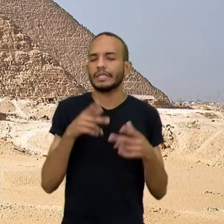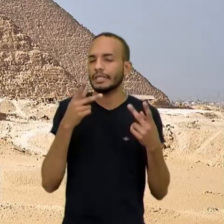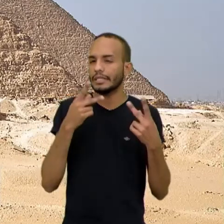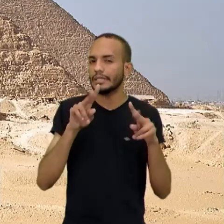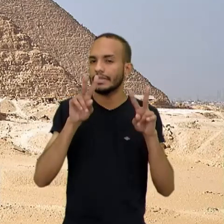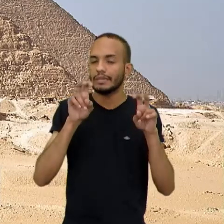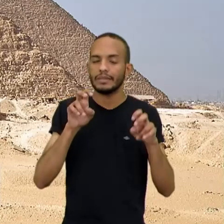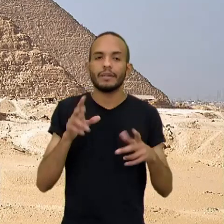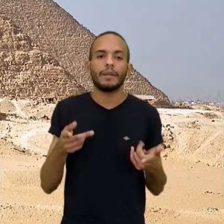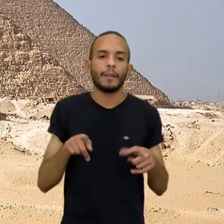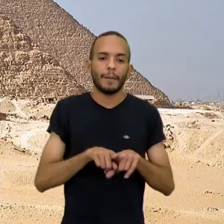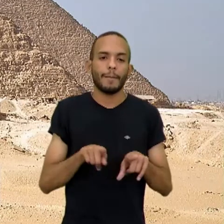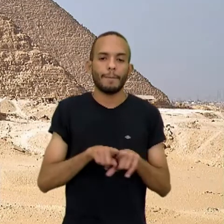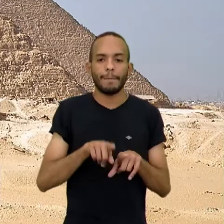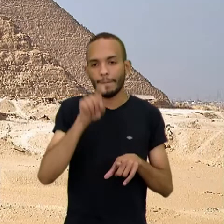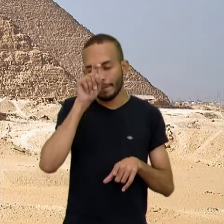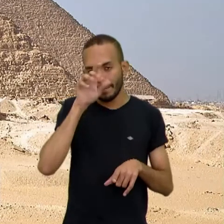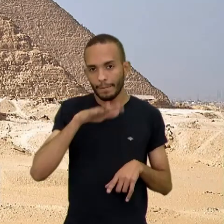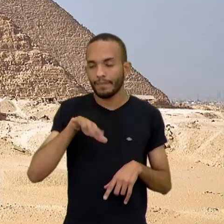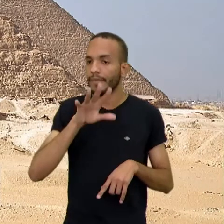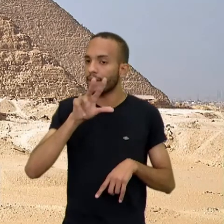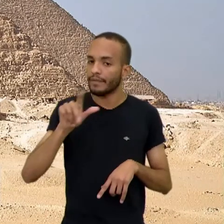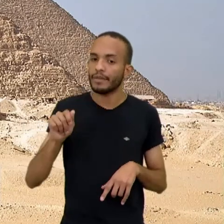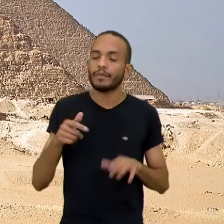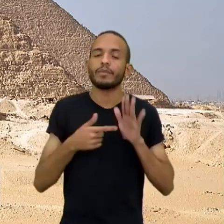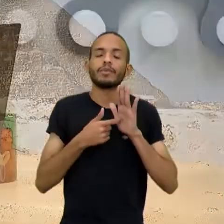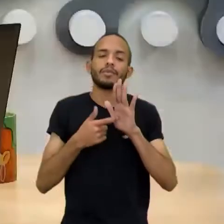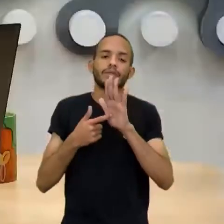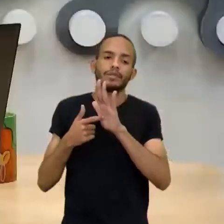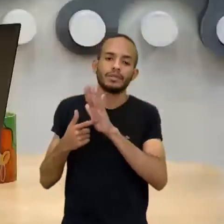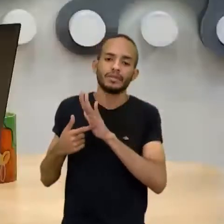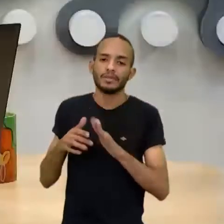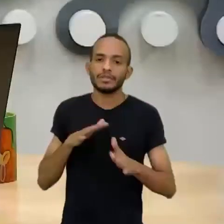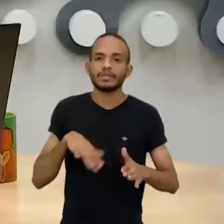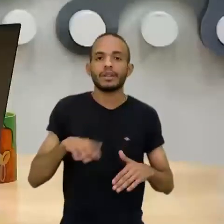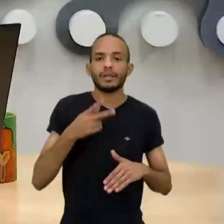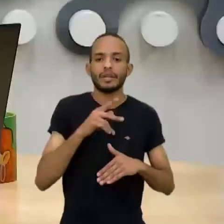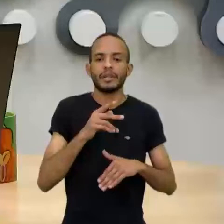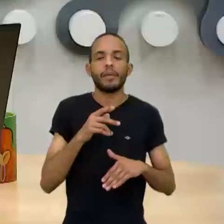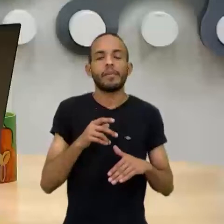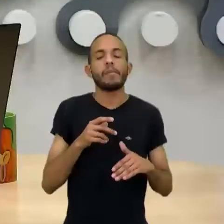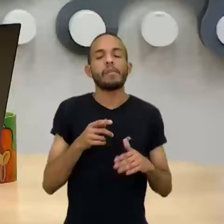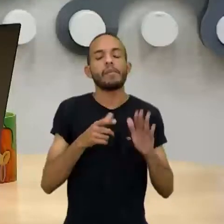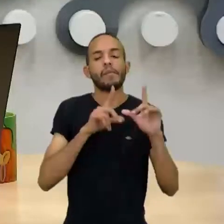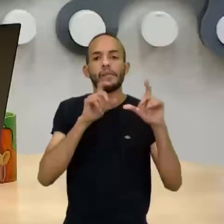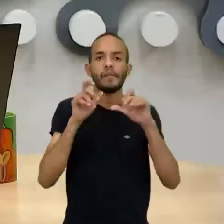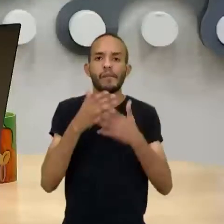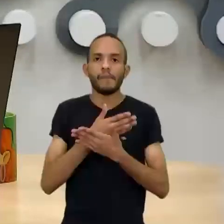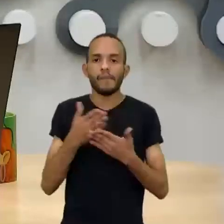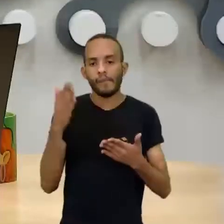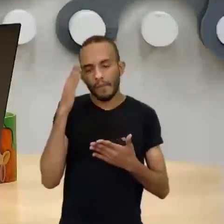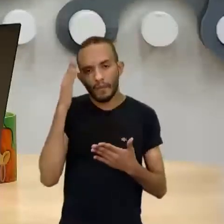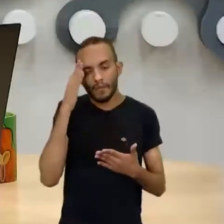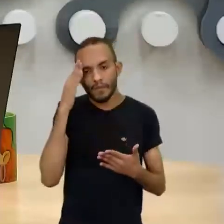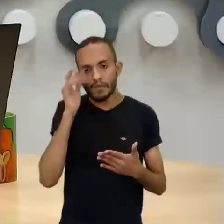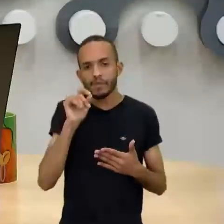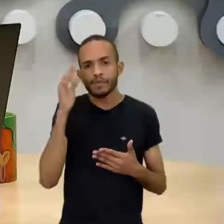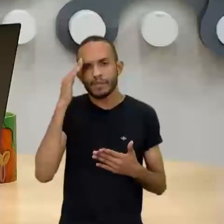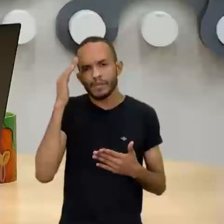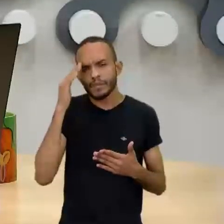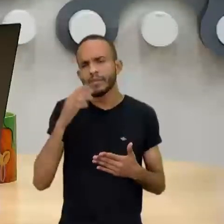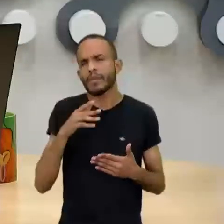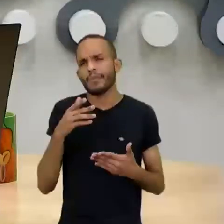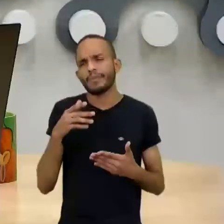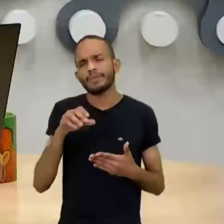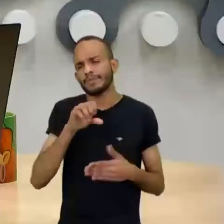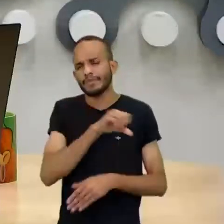isso, né, Pro? O Egito fica na África. Assim, eu mostrei essas obras para vocês, até para que vocês entendam que... E eu tenho certeza